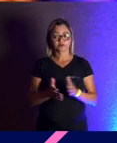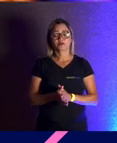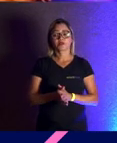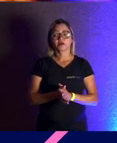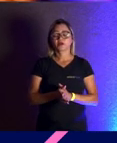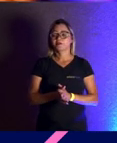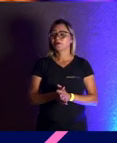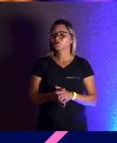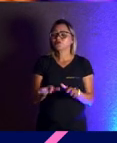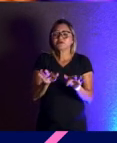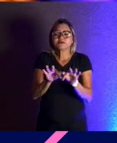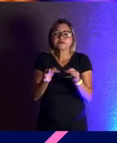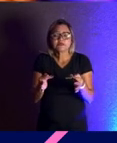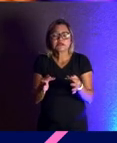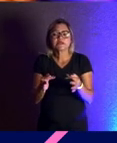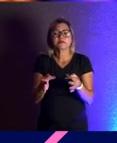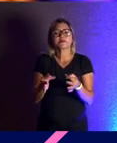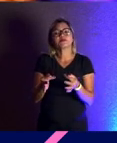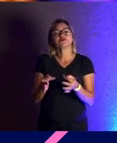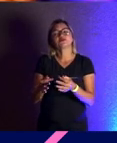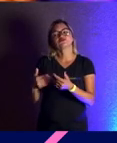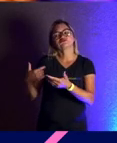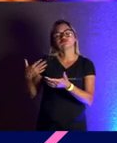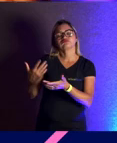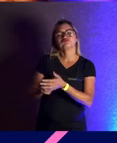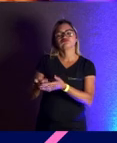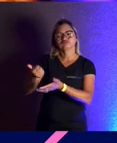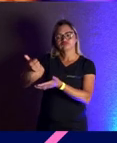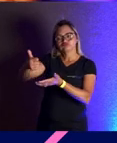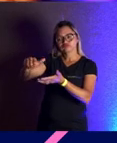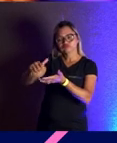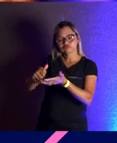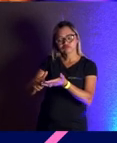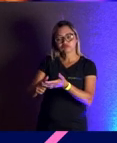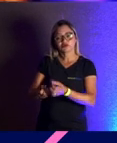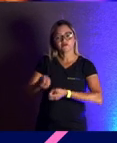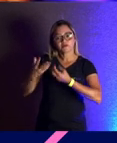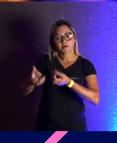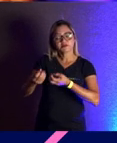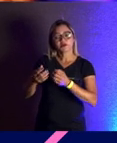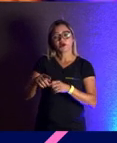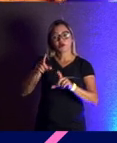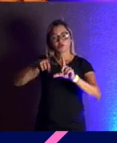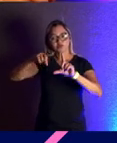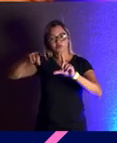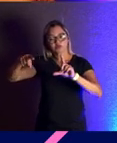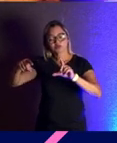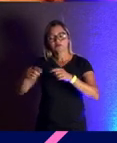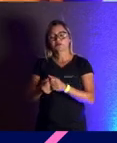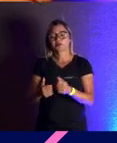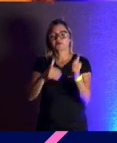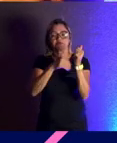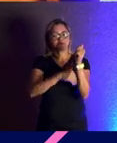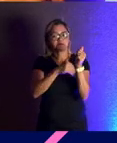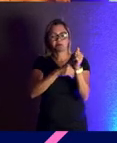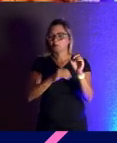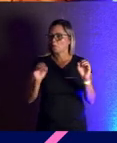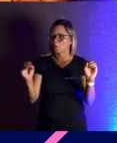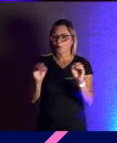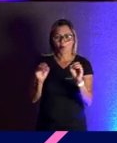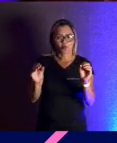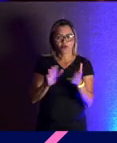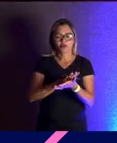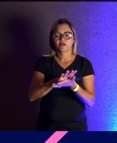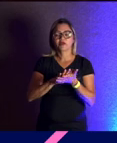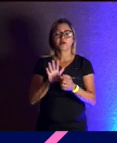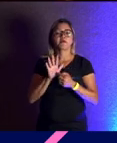Foi muito feliz com a conta de vista da humanidade, que é um grande poder